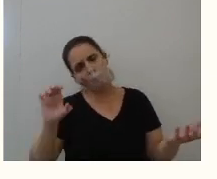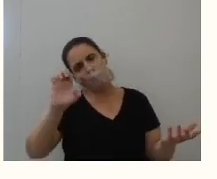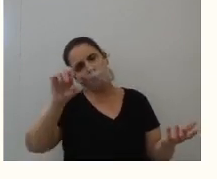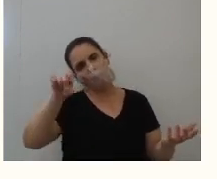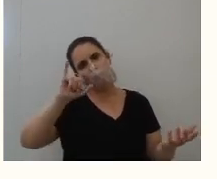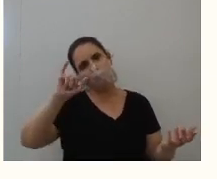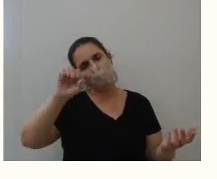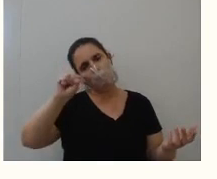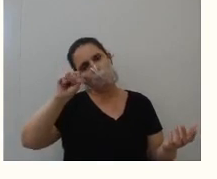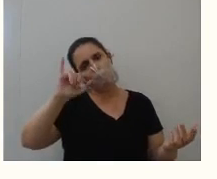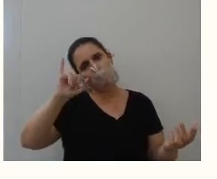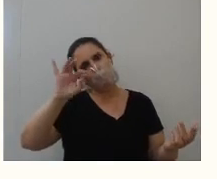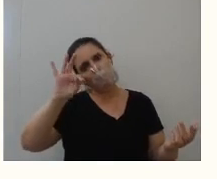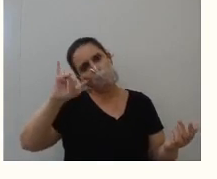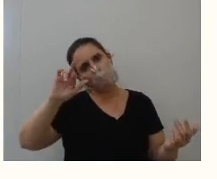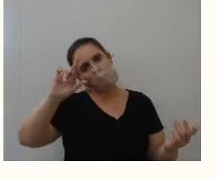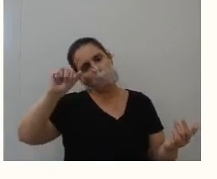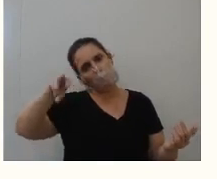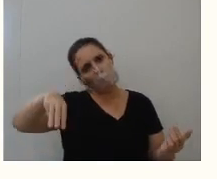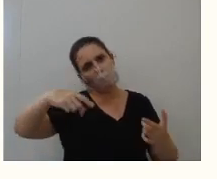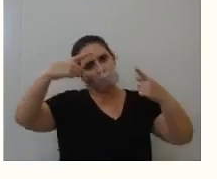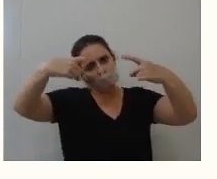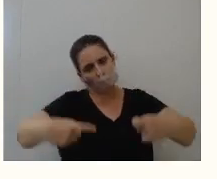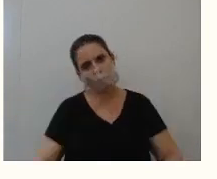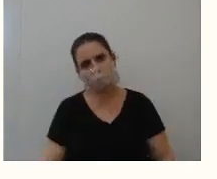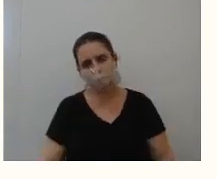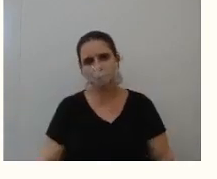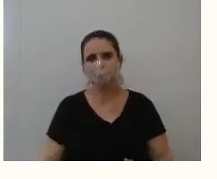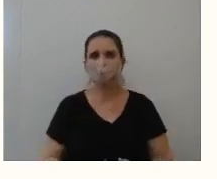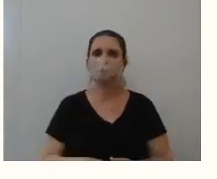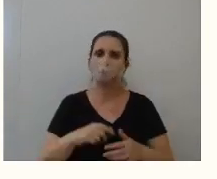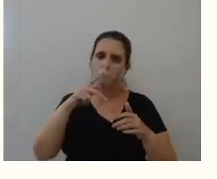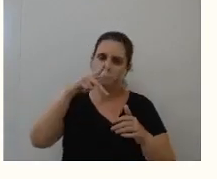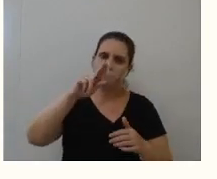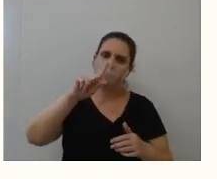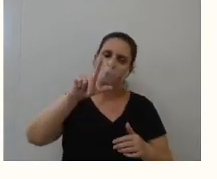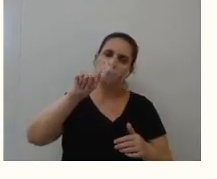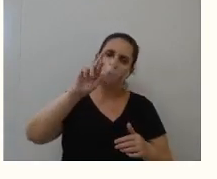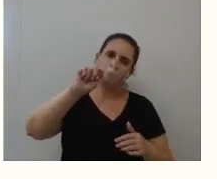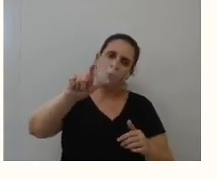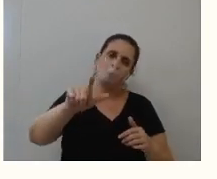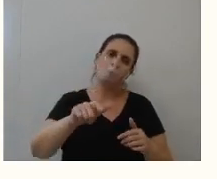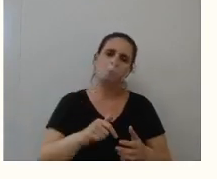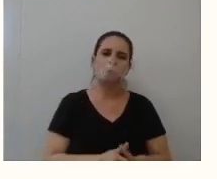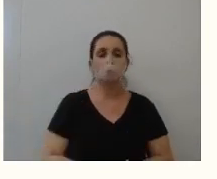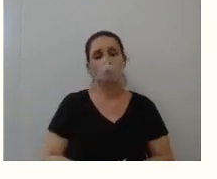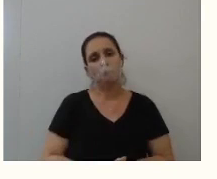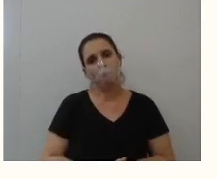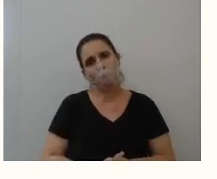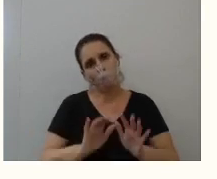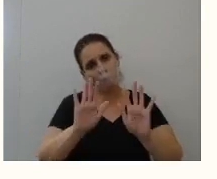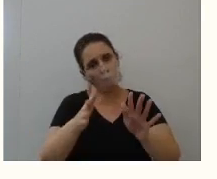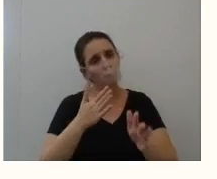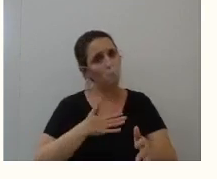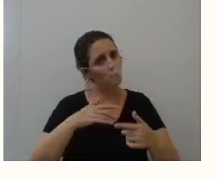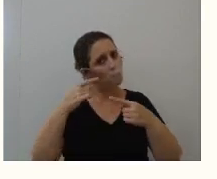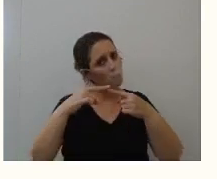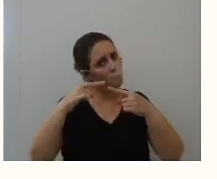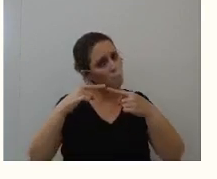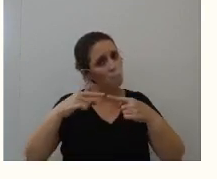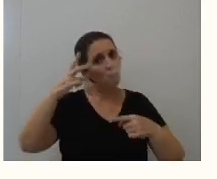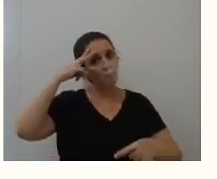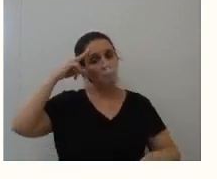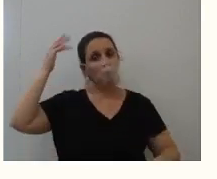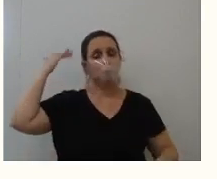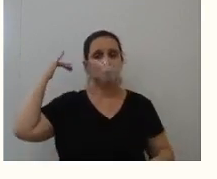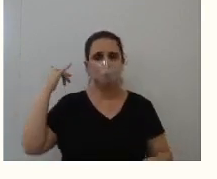existiram guerras. O verbo existir vai para o plural. Agora, o verbo haver, quando tem sentido de existir, não vai para o plural,